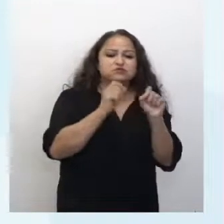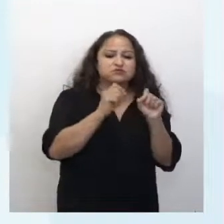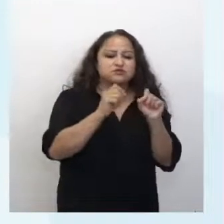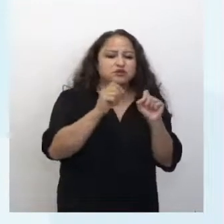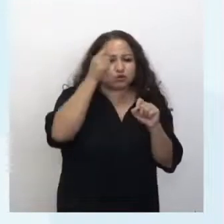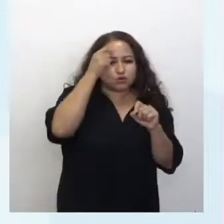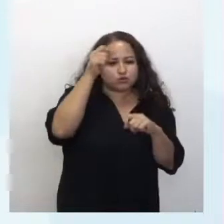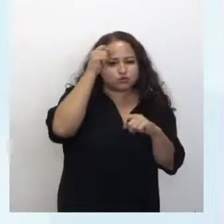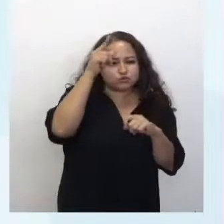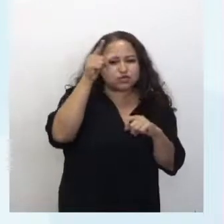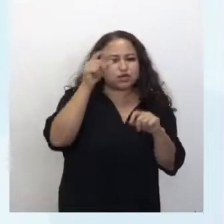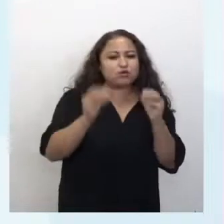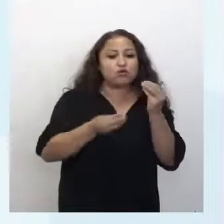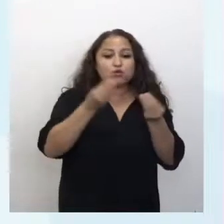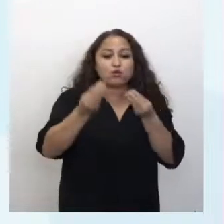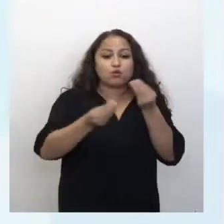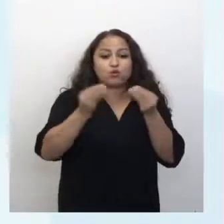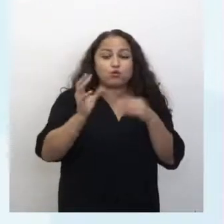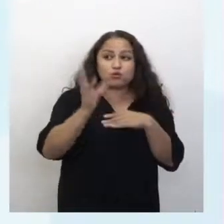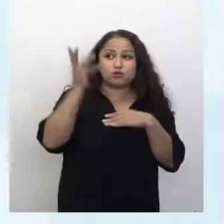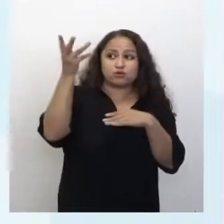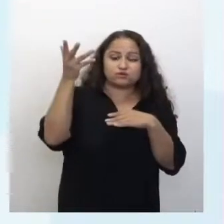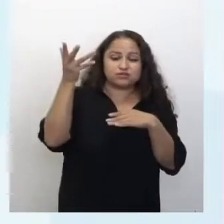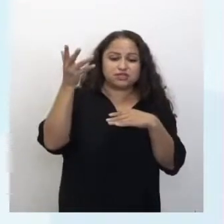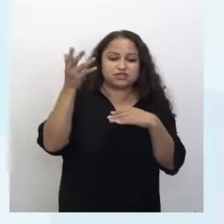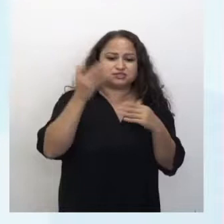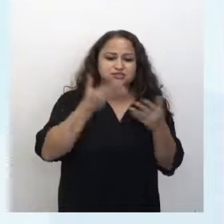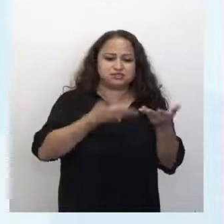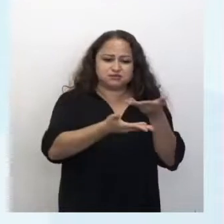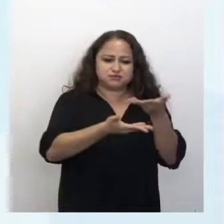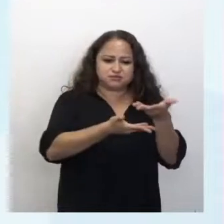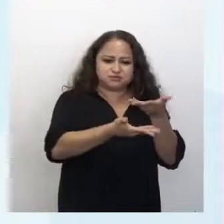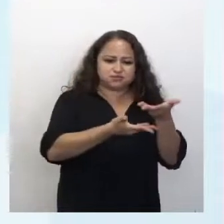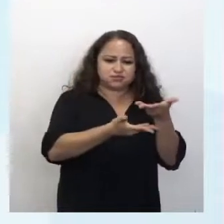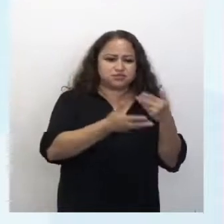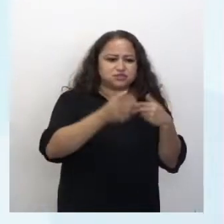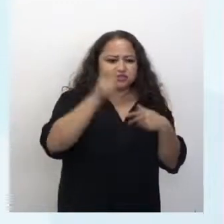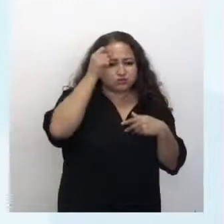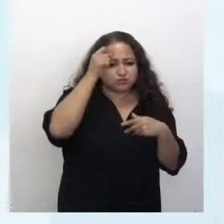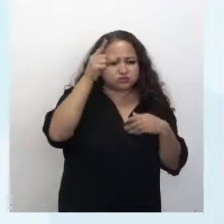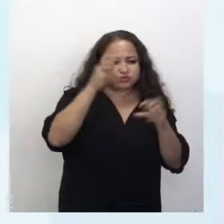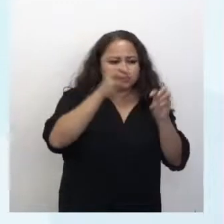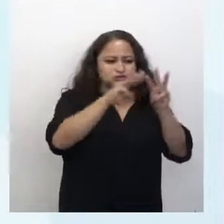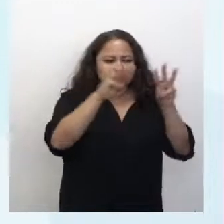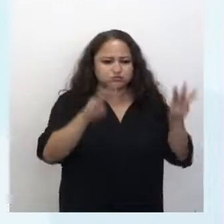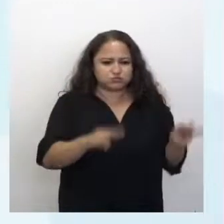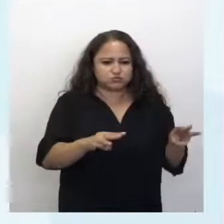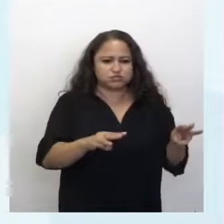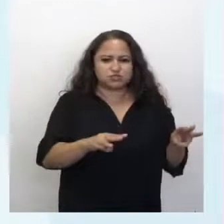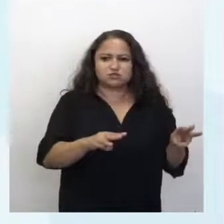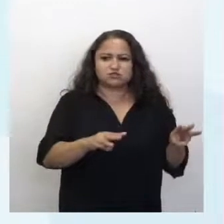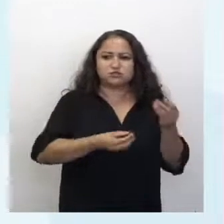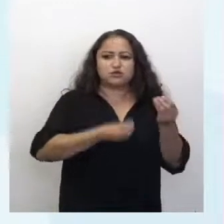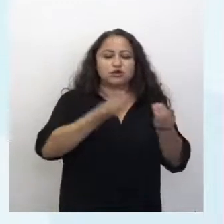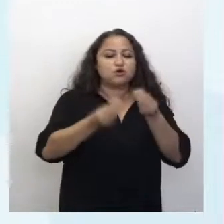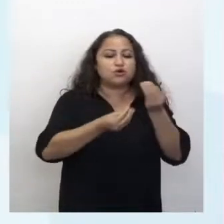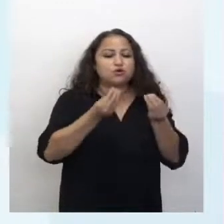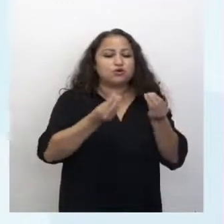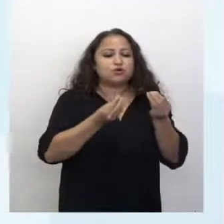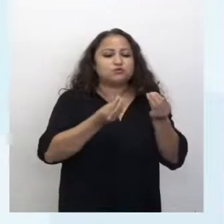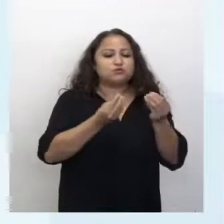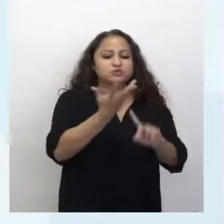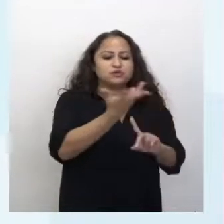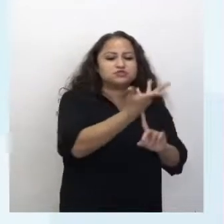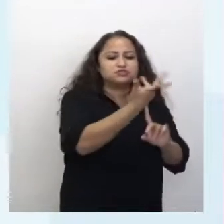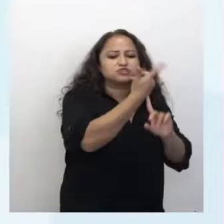continua acontecendo, né, de forma virtual, mas continua. Quais as alternativas encontradas para promover o encontro entre arte e público e como a tecnologia